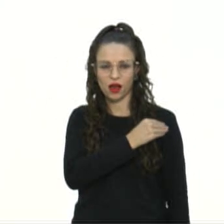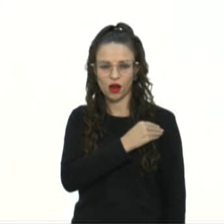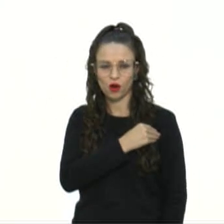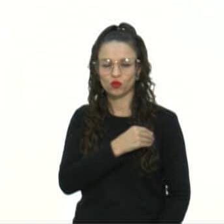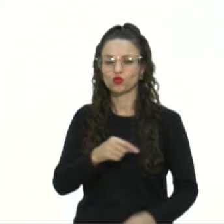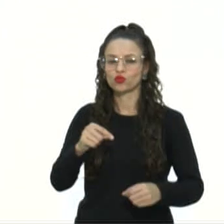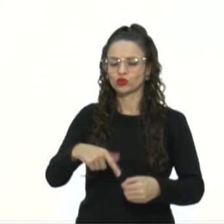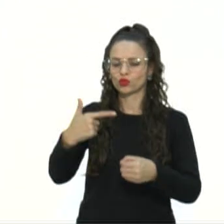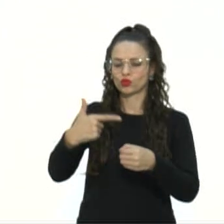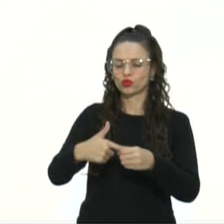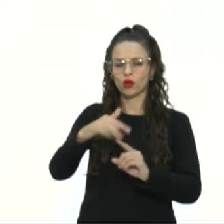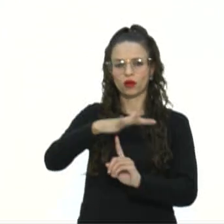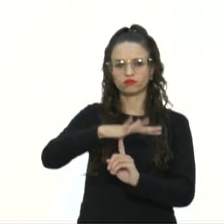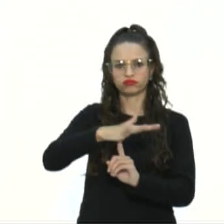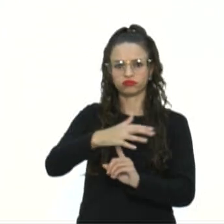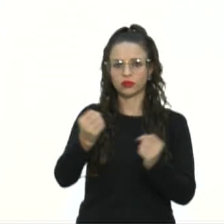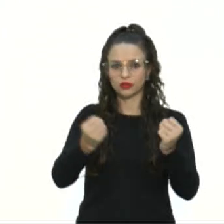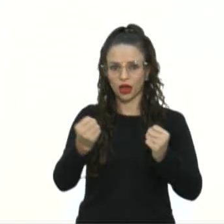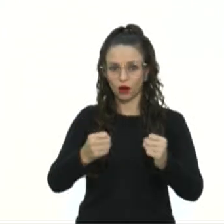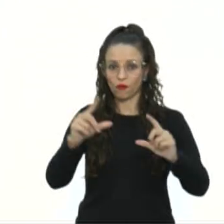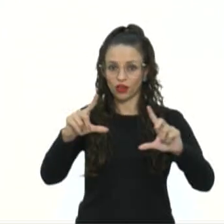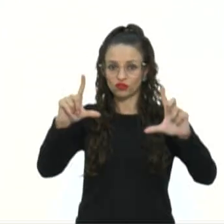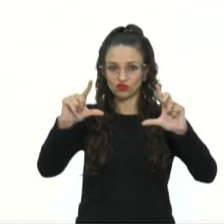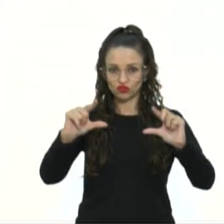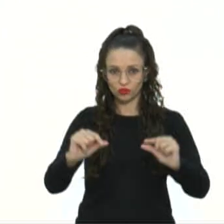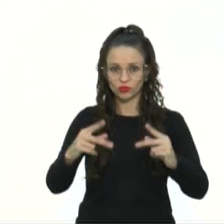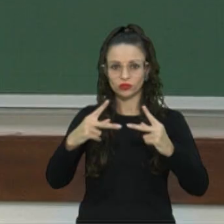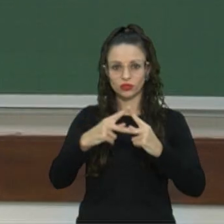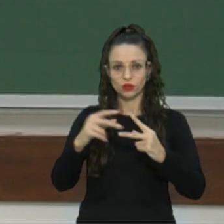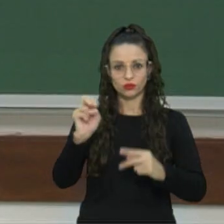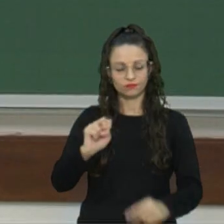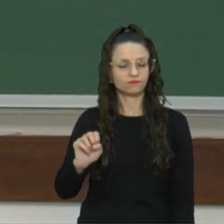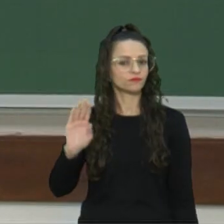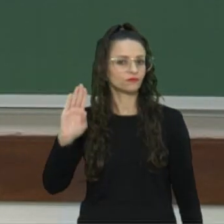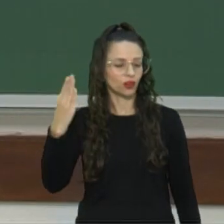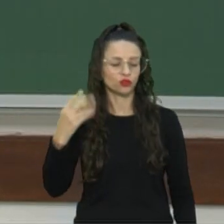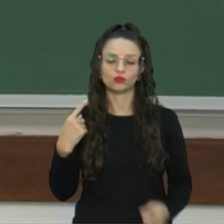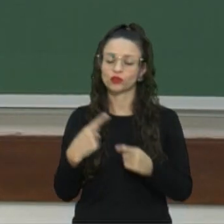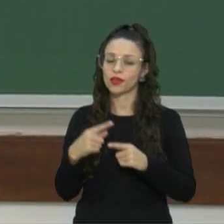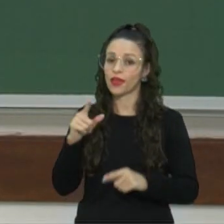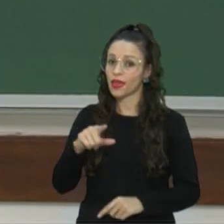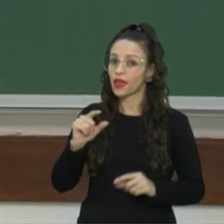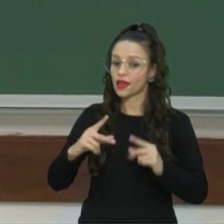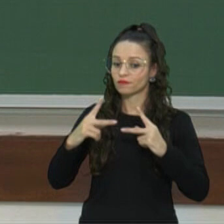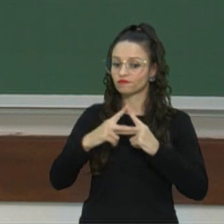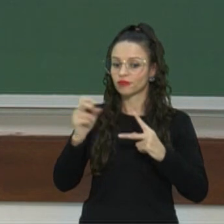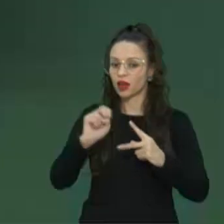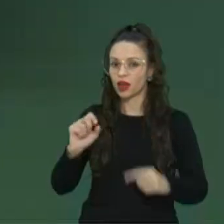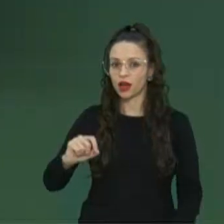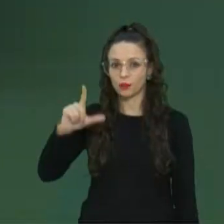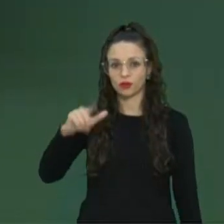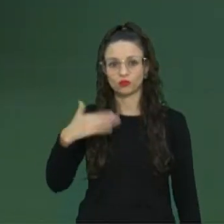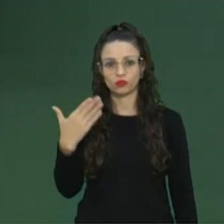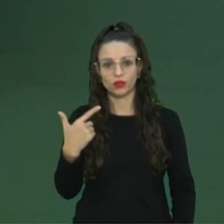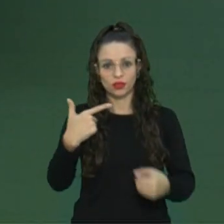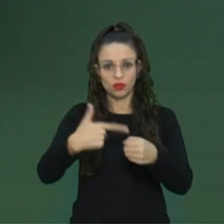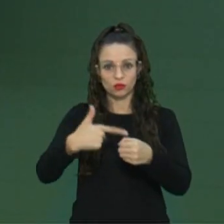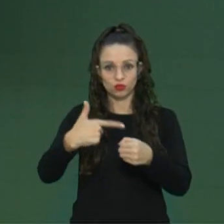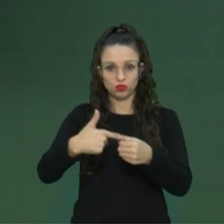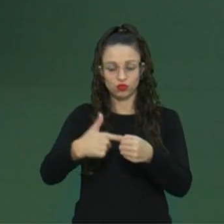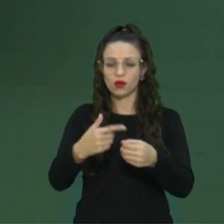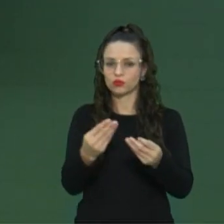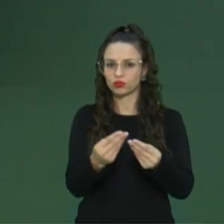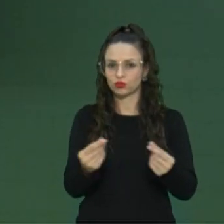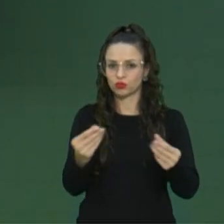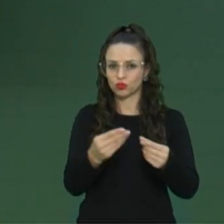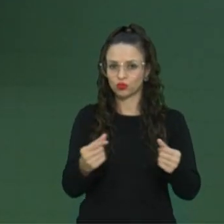com diminuição de entropia. Falso. Vai ser com aumento de entropia. Então, eu tenho lá o combustível na fase líquida, que